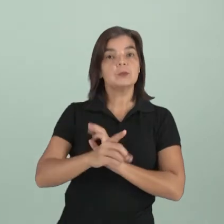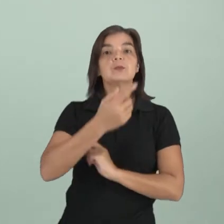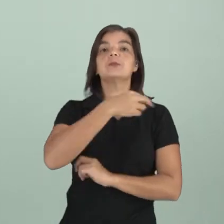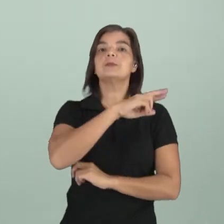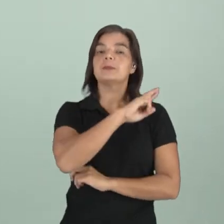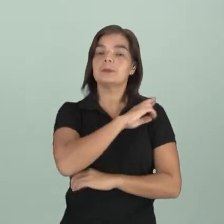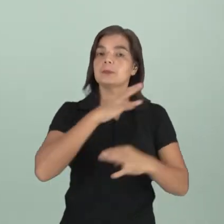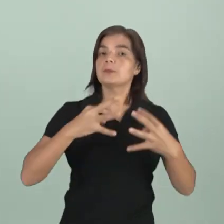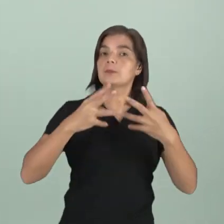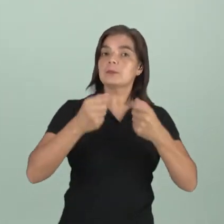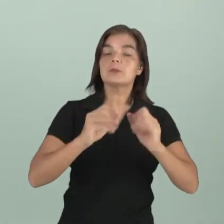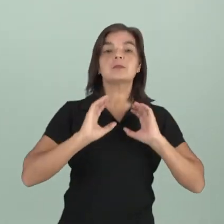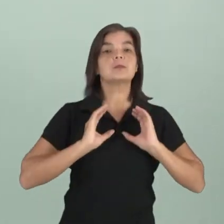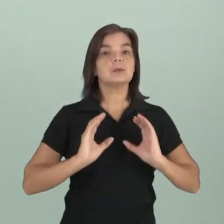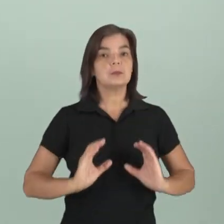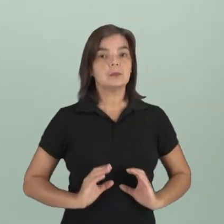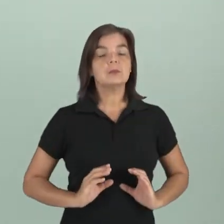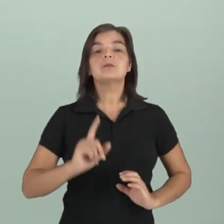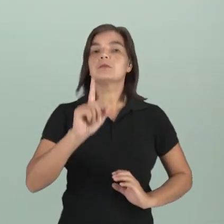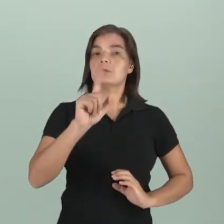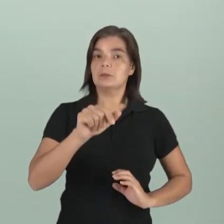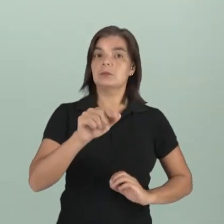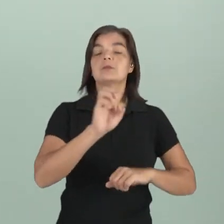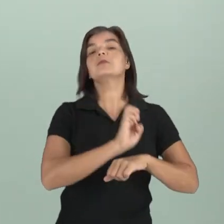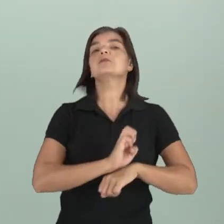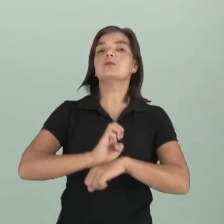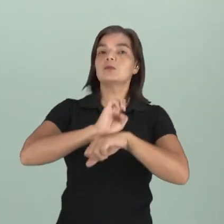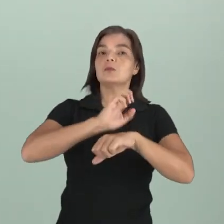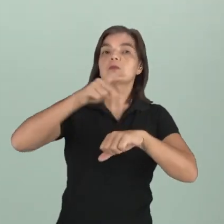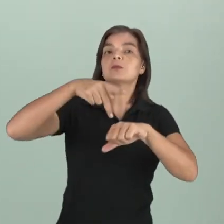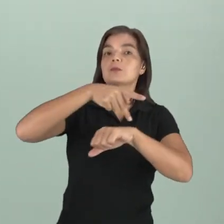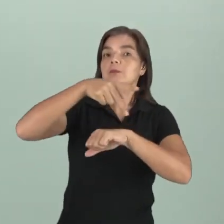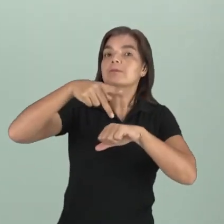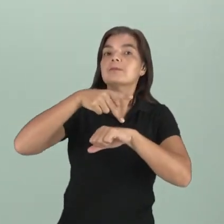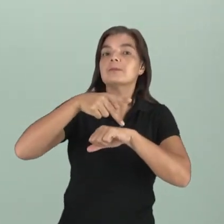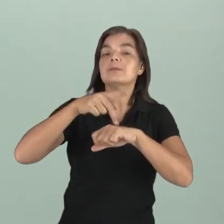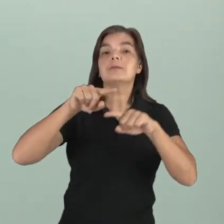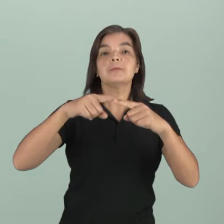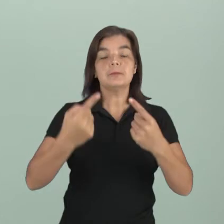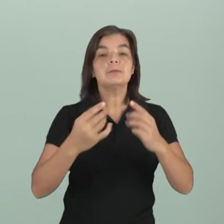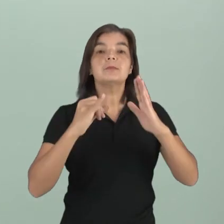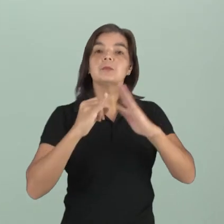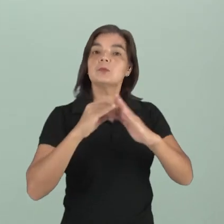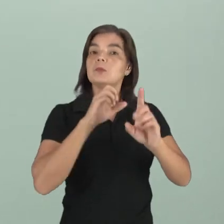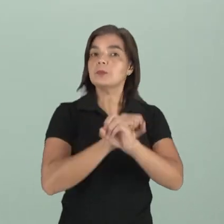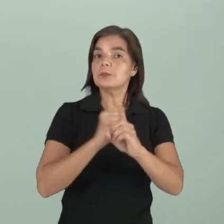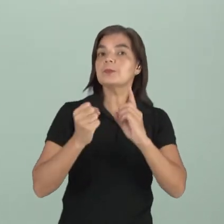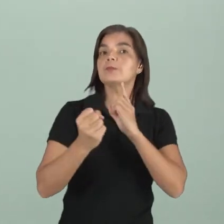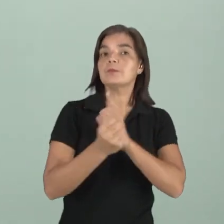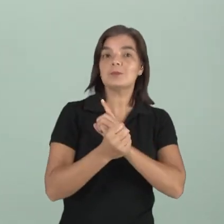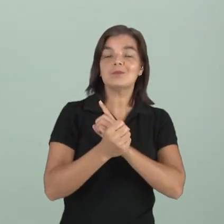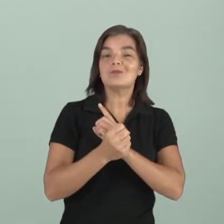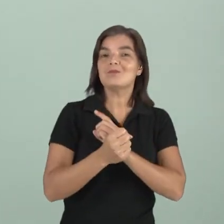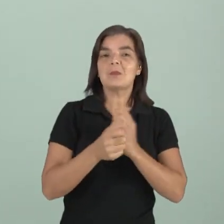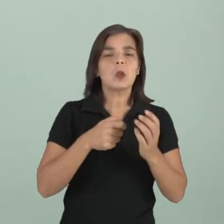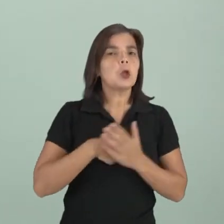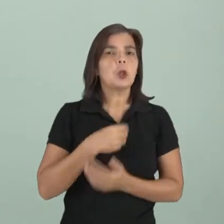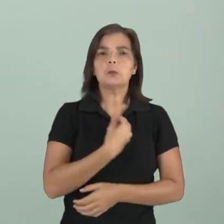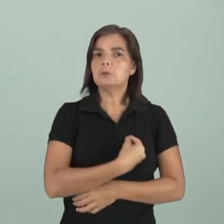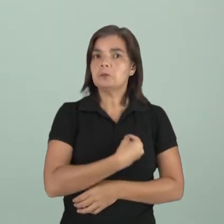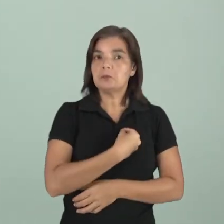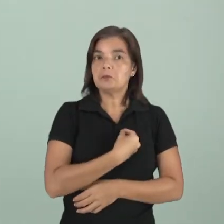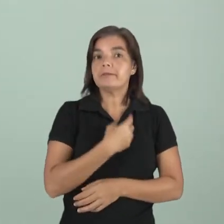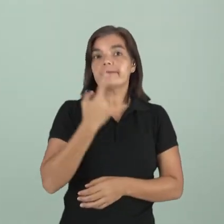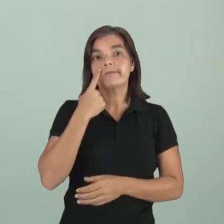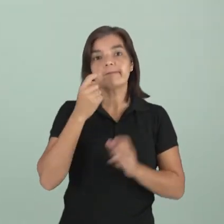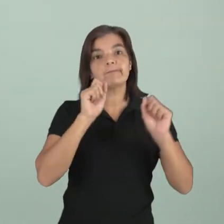e deveres a todos os cidadãos é o Estado. Só que essa instituição social, ela não existe, e